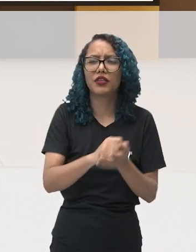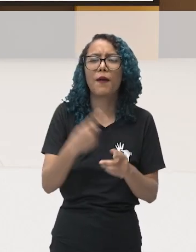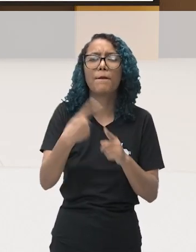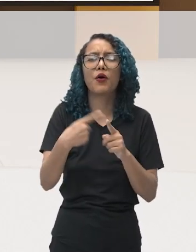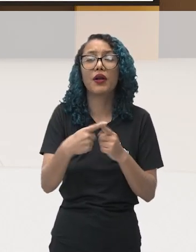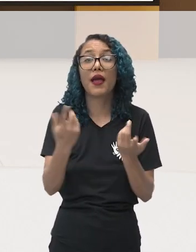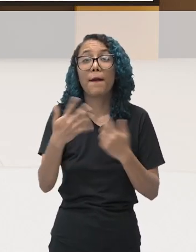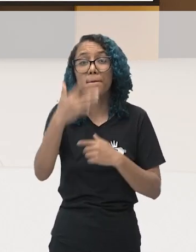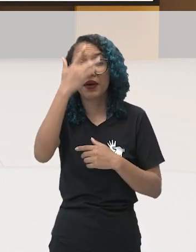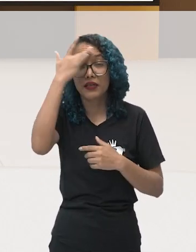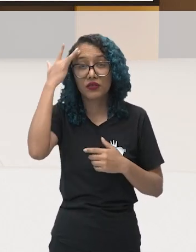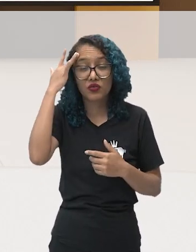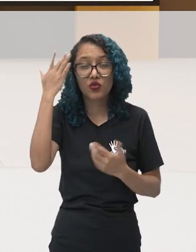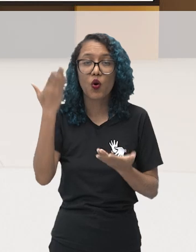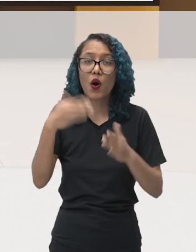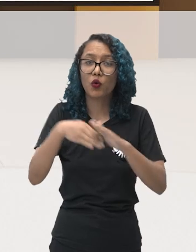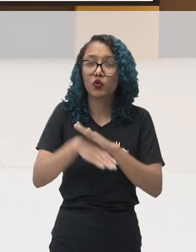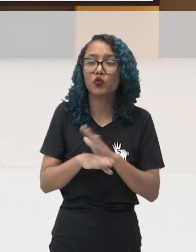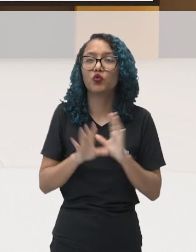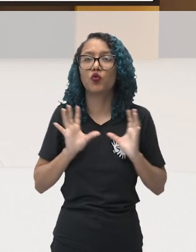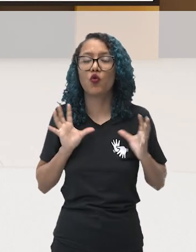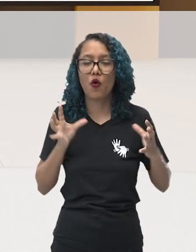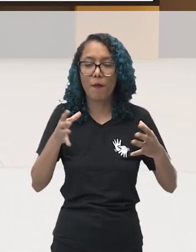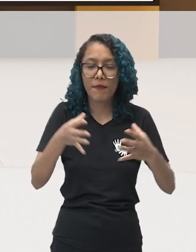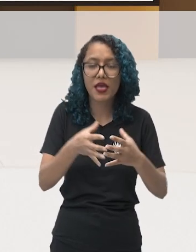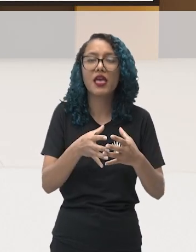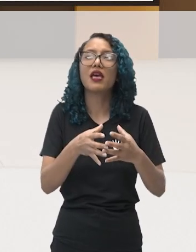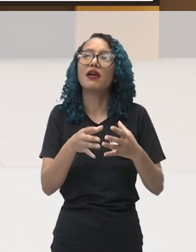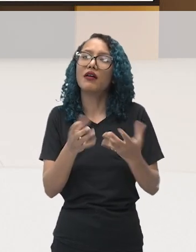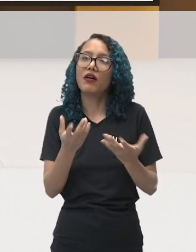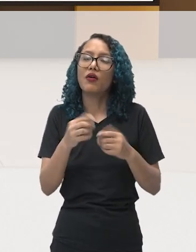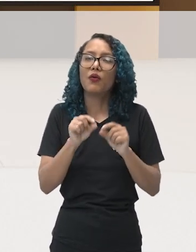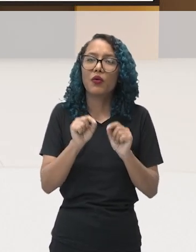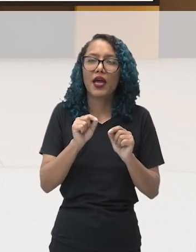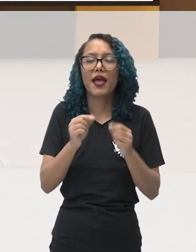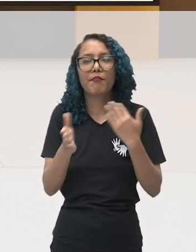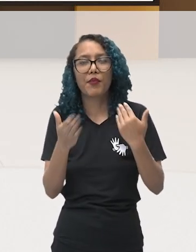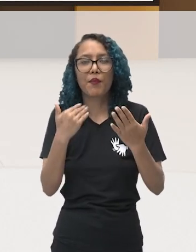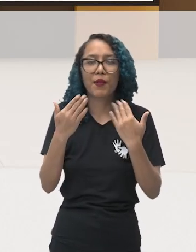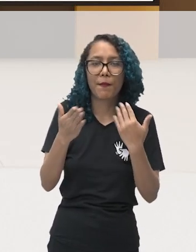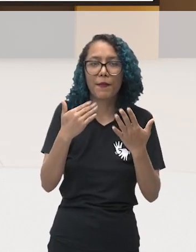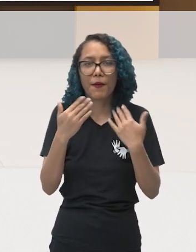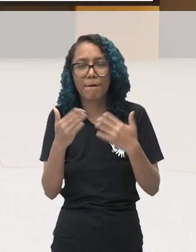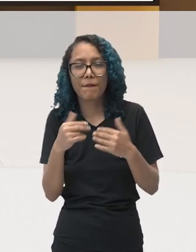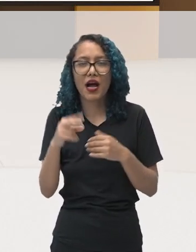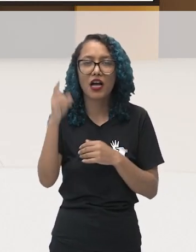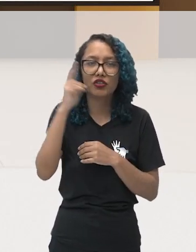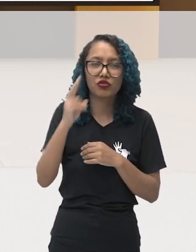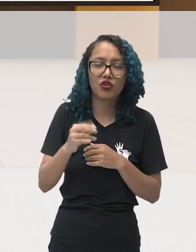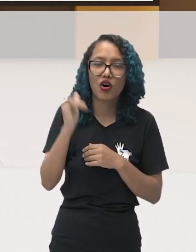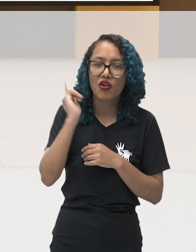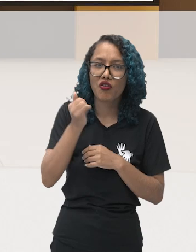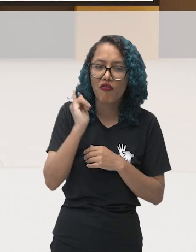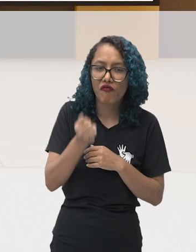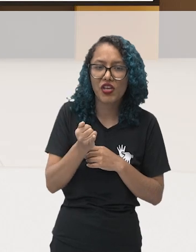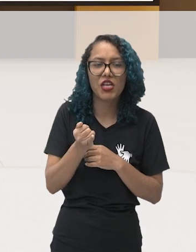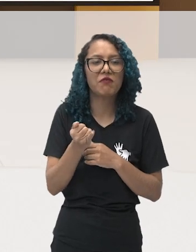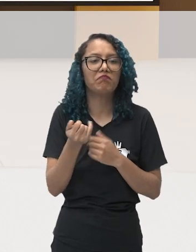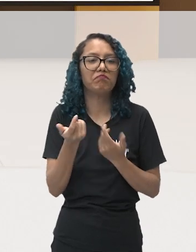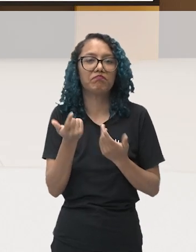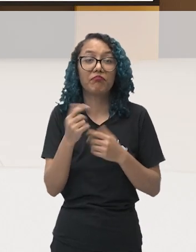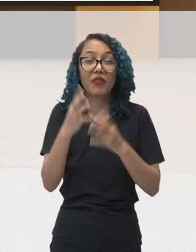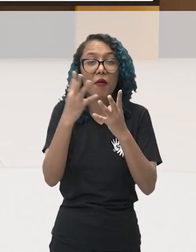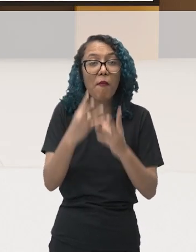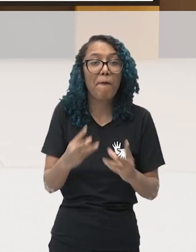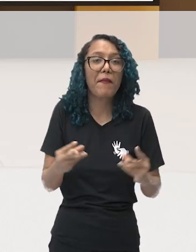estavam perdendo o hábito de se reunir em volta dos mais velhos para ouvir as histórias, mitos e músicas. E